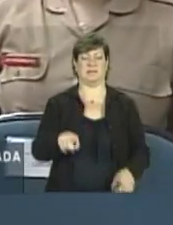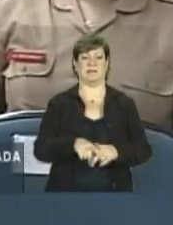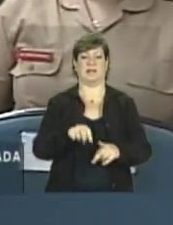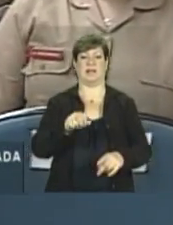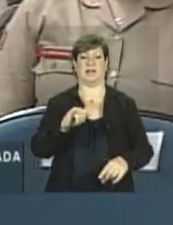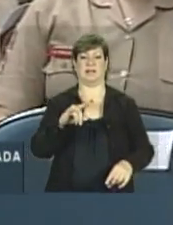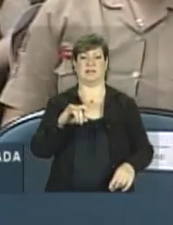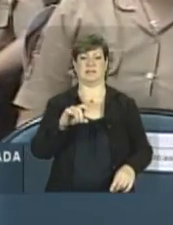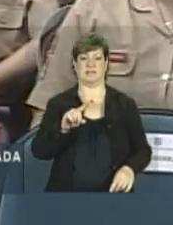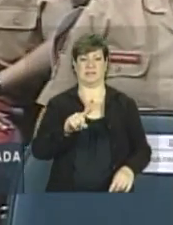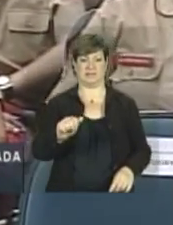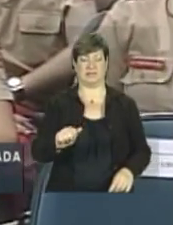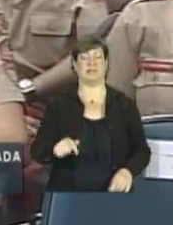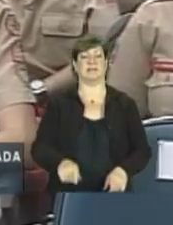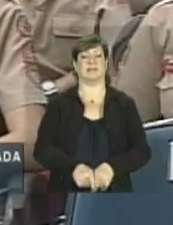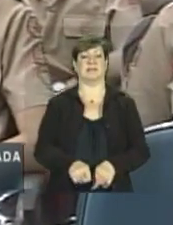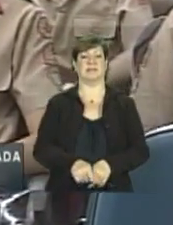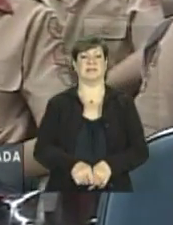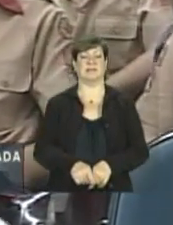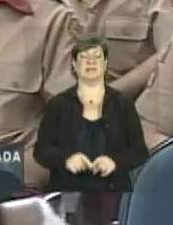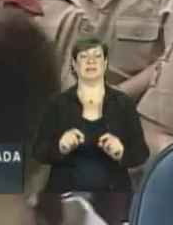aqui, mas ela não sai daqui, né?